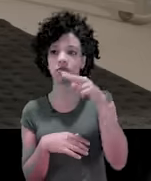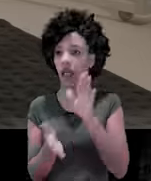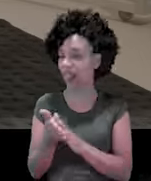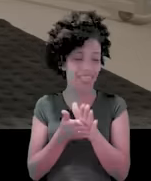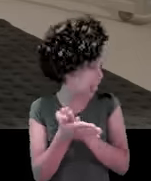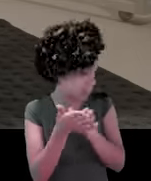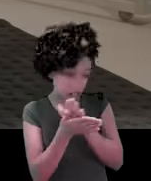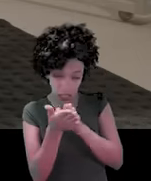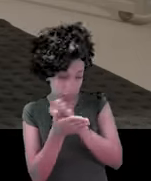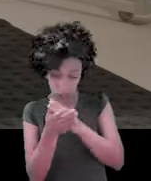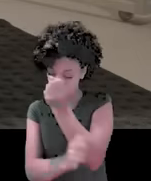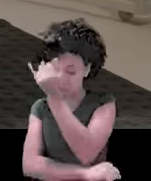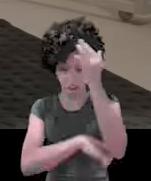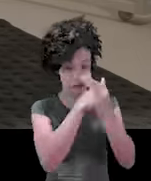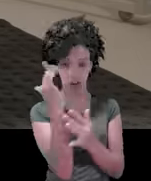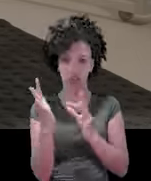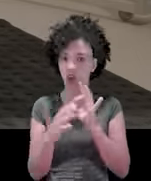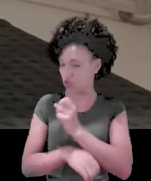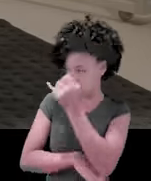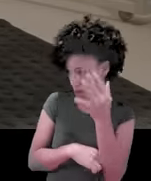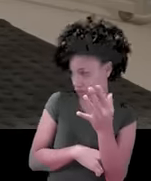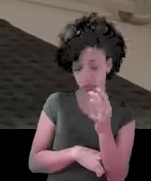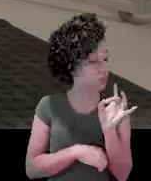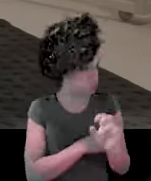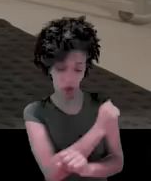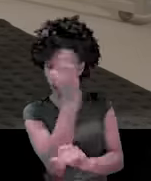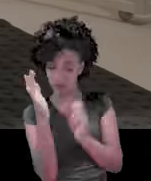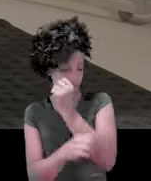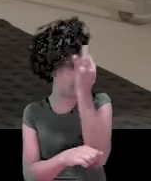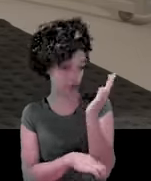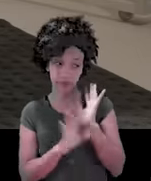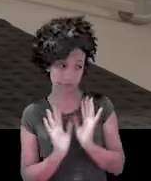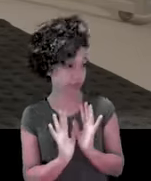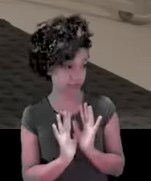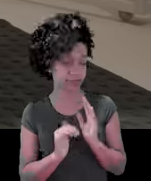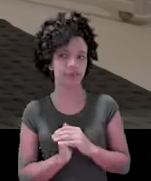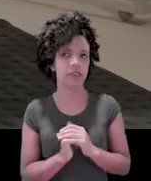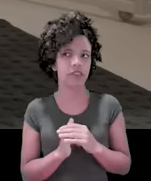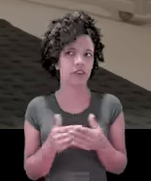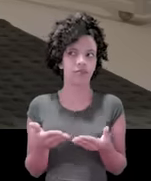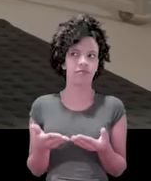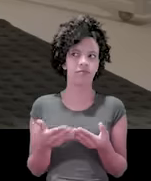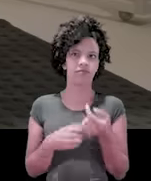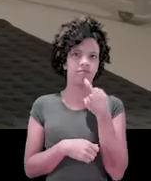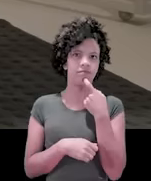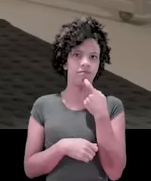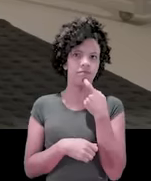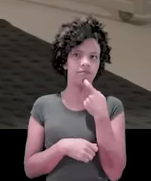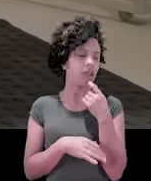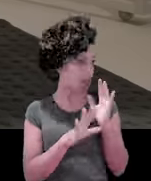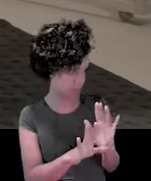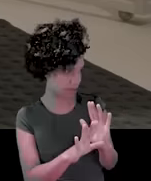nesse de um verde um monte de serra Lourinho só agrovia árvore só água e aí eu pude